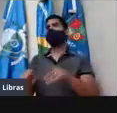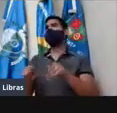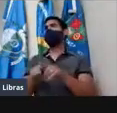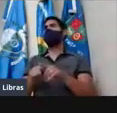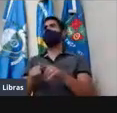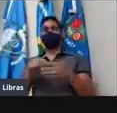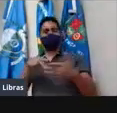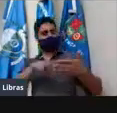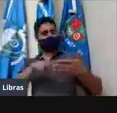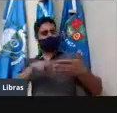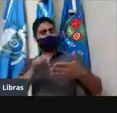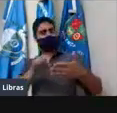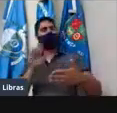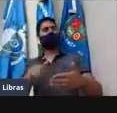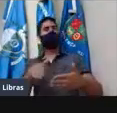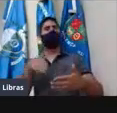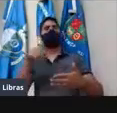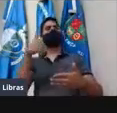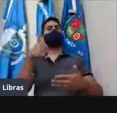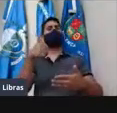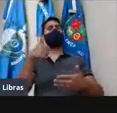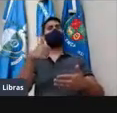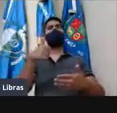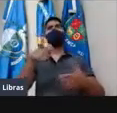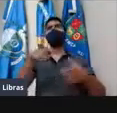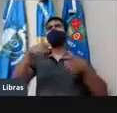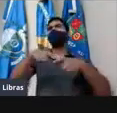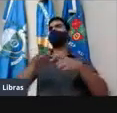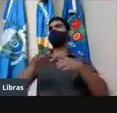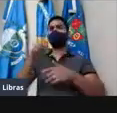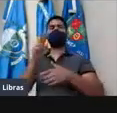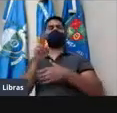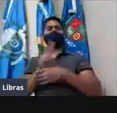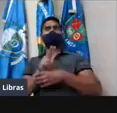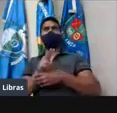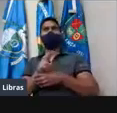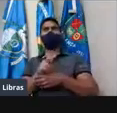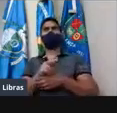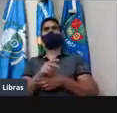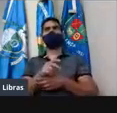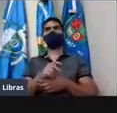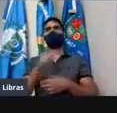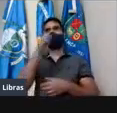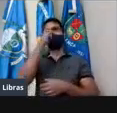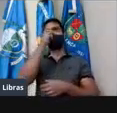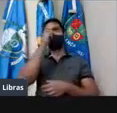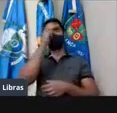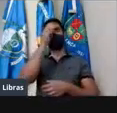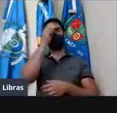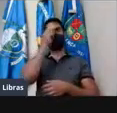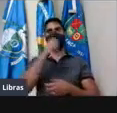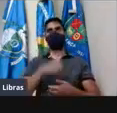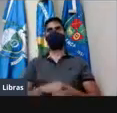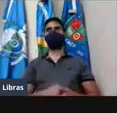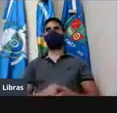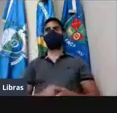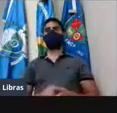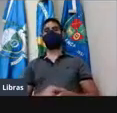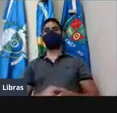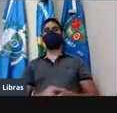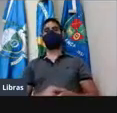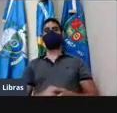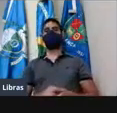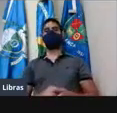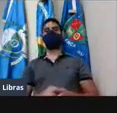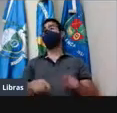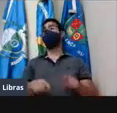apreciadas qual a melhor situação que se encaixa em Valença. Quero aqui me dirigir ao meu amigo Hélio, que acabou de chegar aqui, meu companheiro de